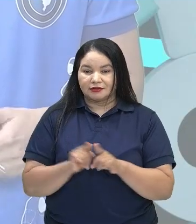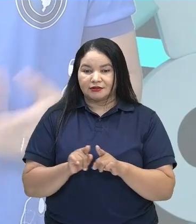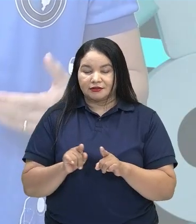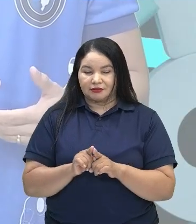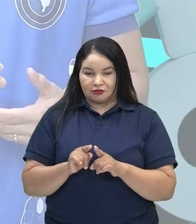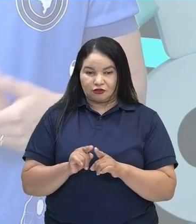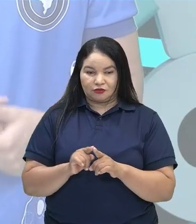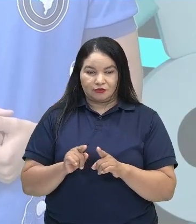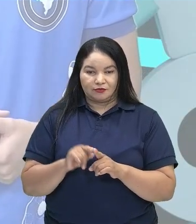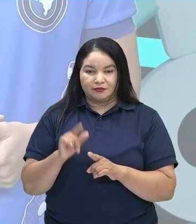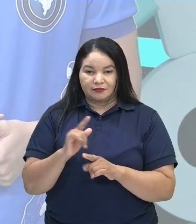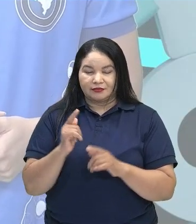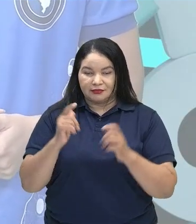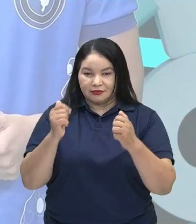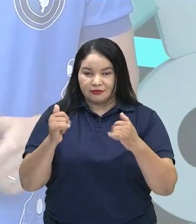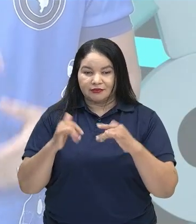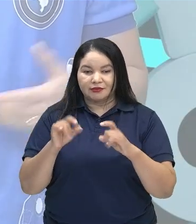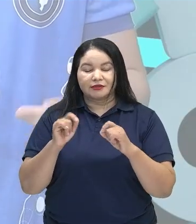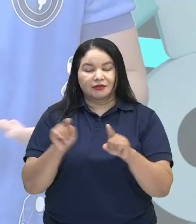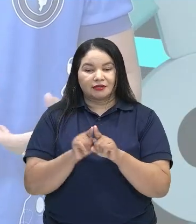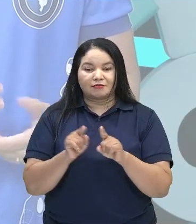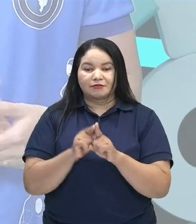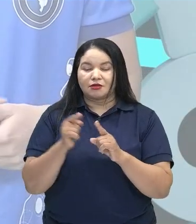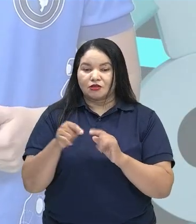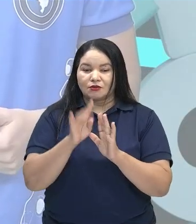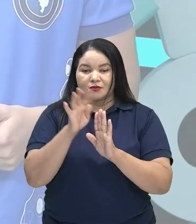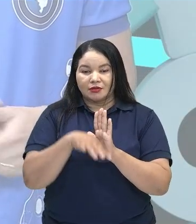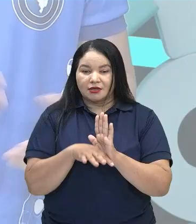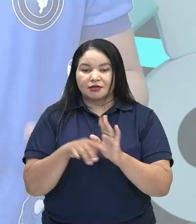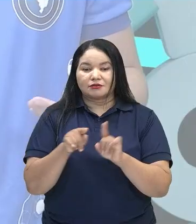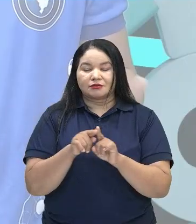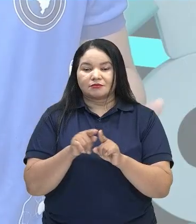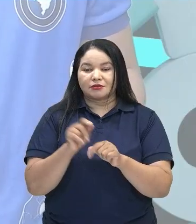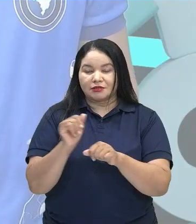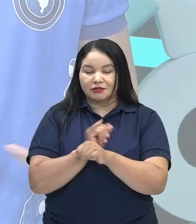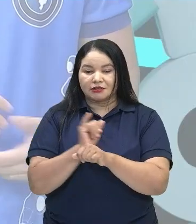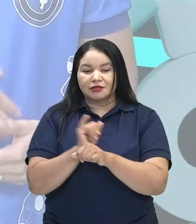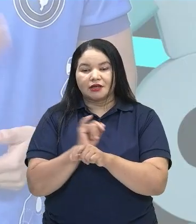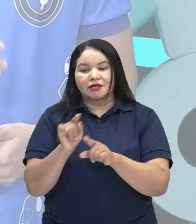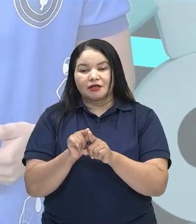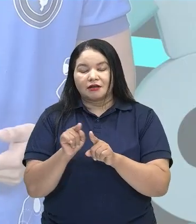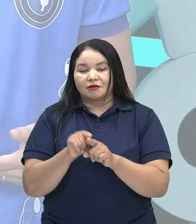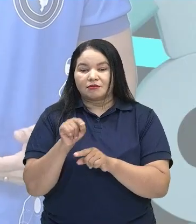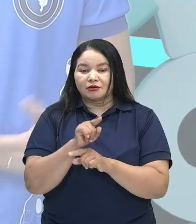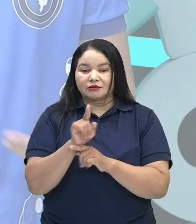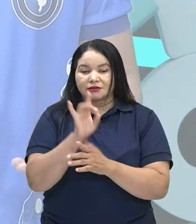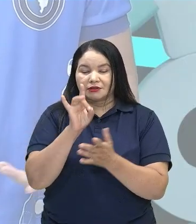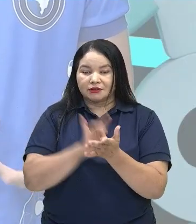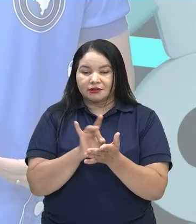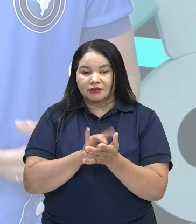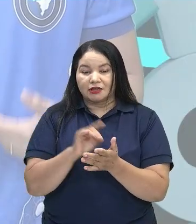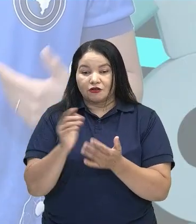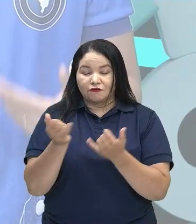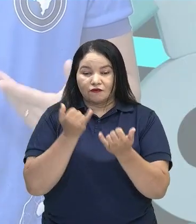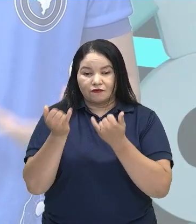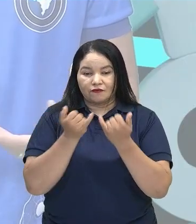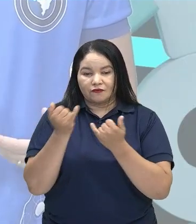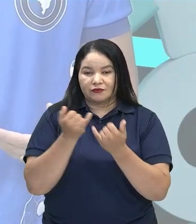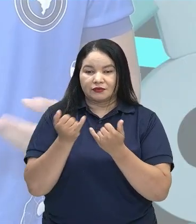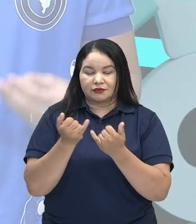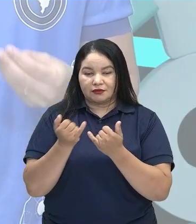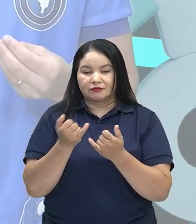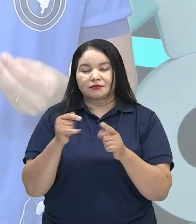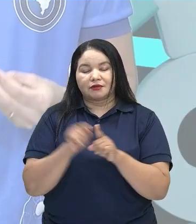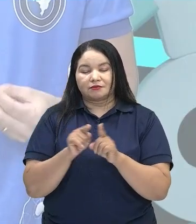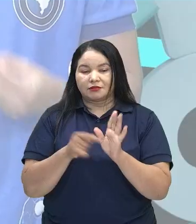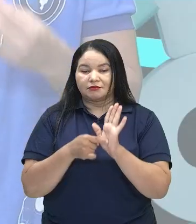credibilidade, força ao argumento. Então, ao citar cientistas, o texto sugere que as informações apresentadas elas são